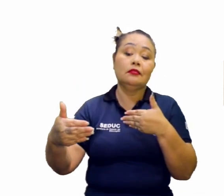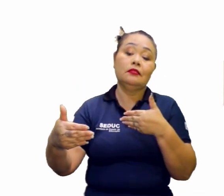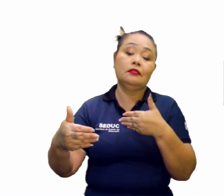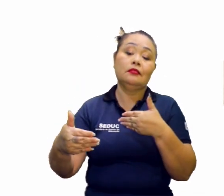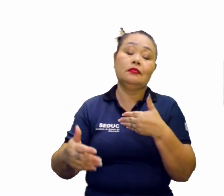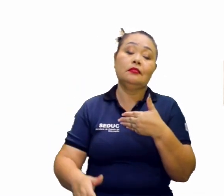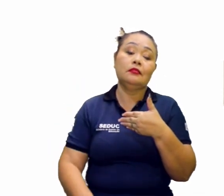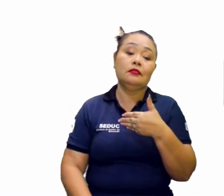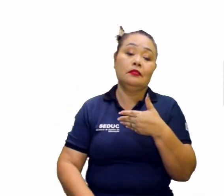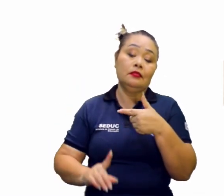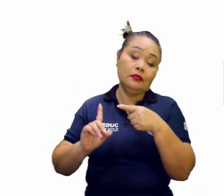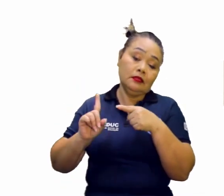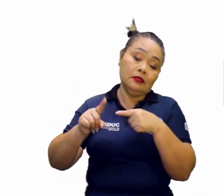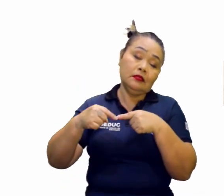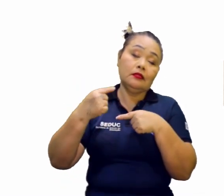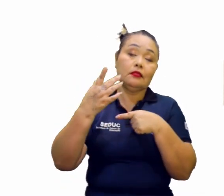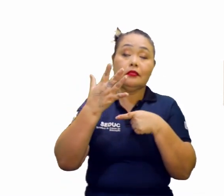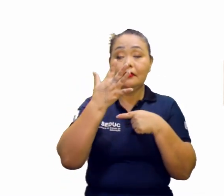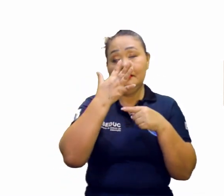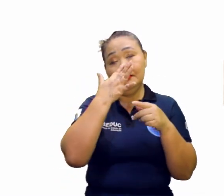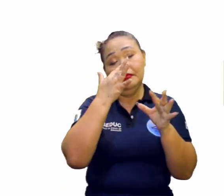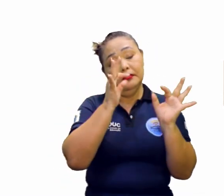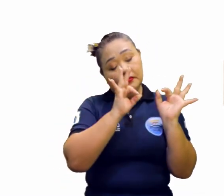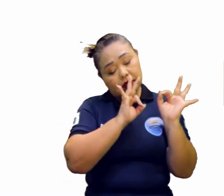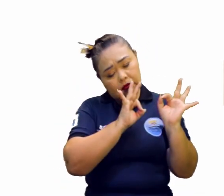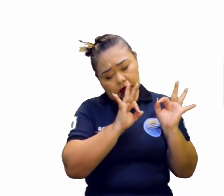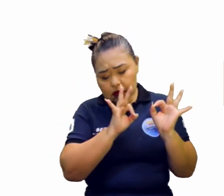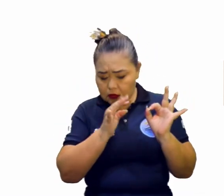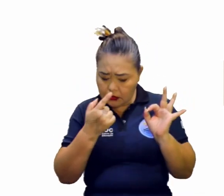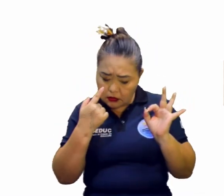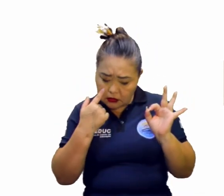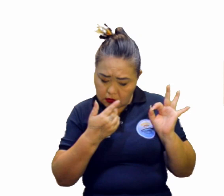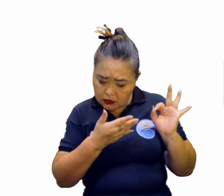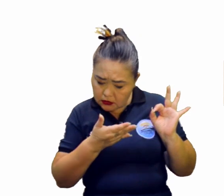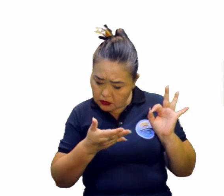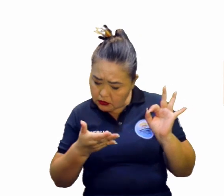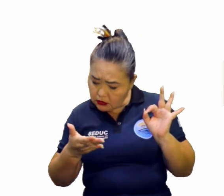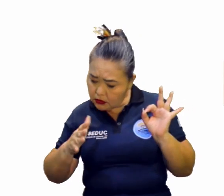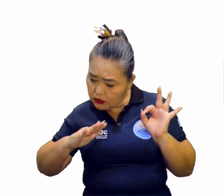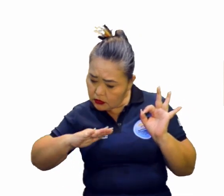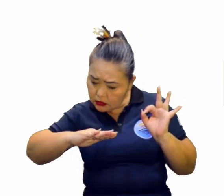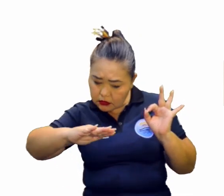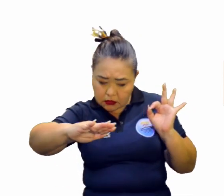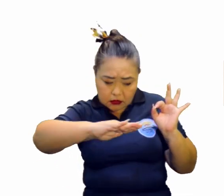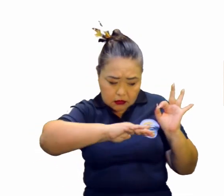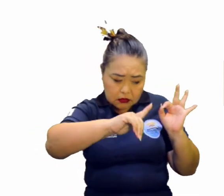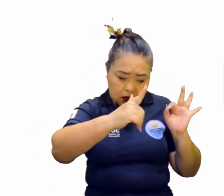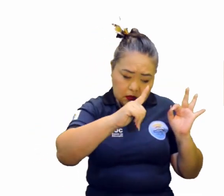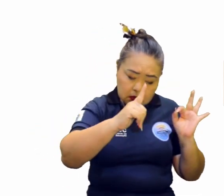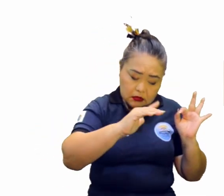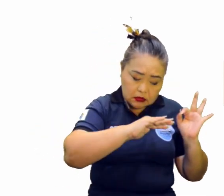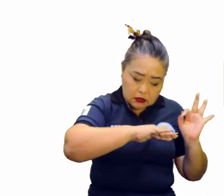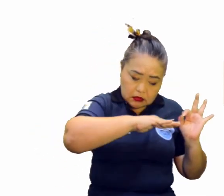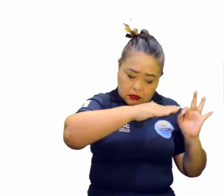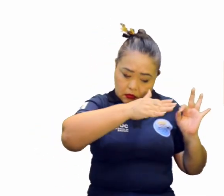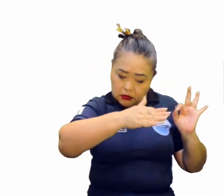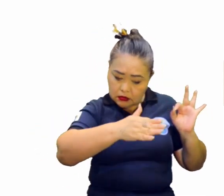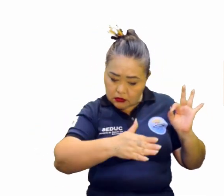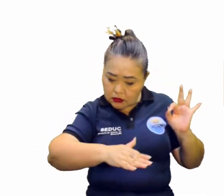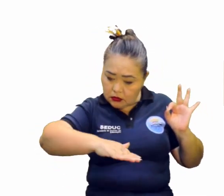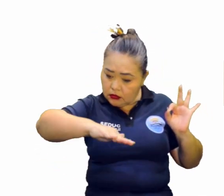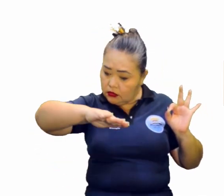eu observo todo o espaço geográfico, relevo da minha